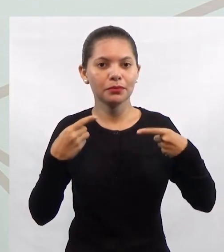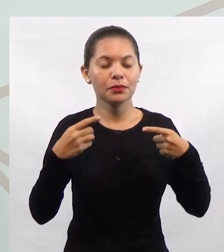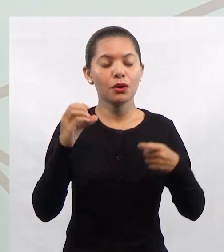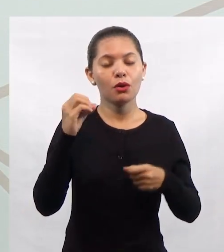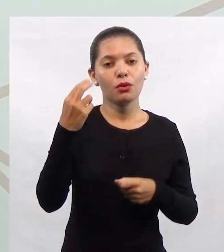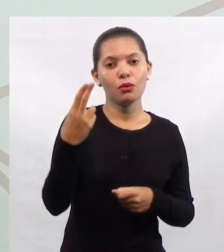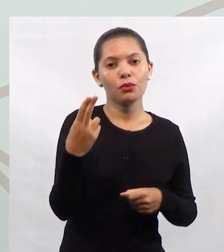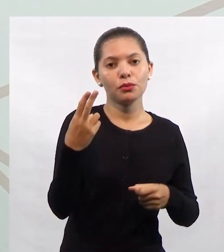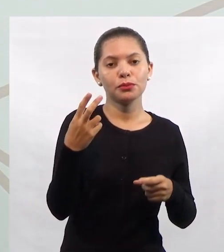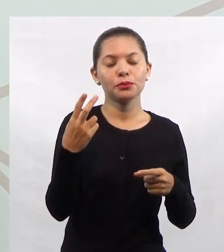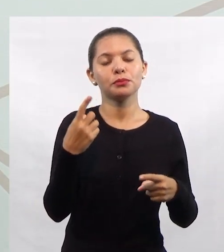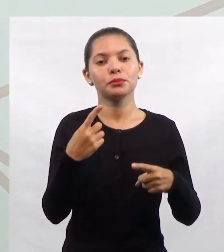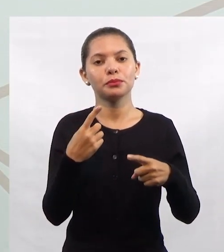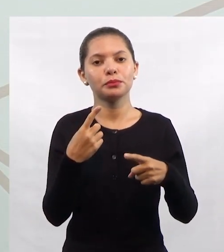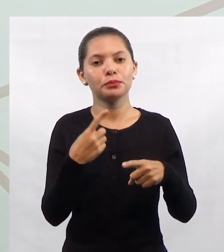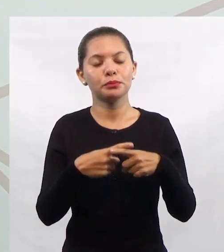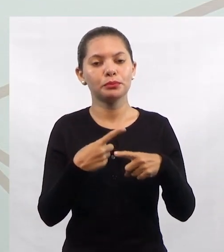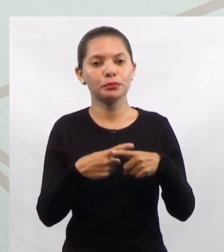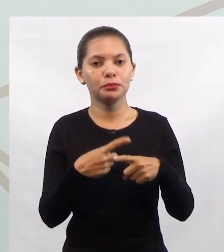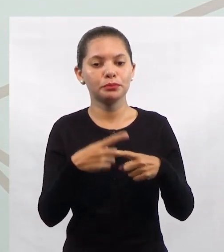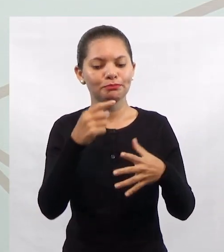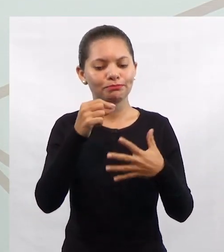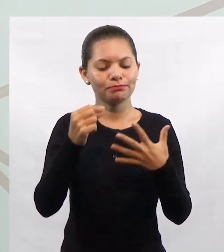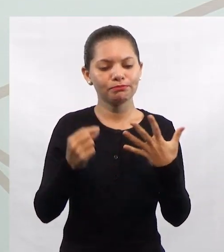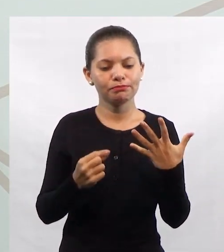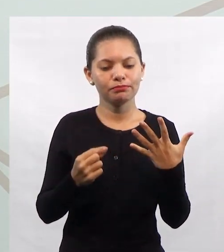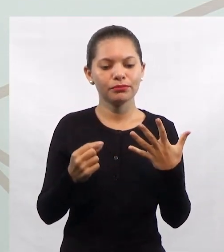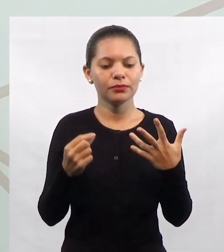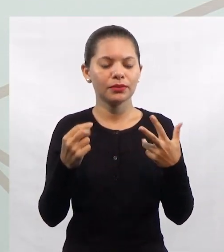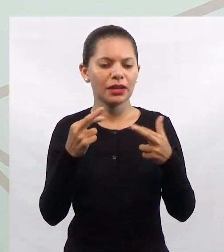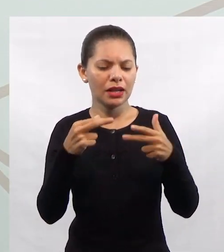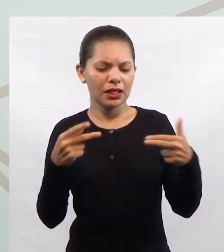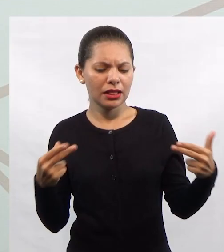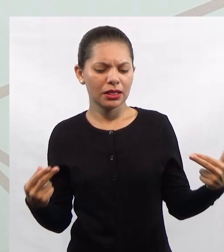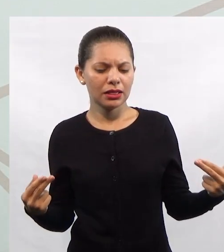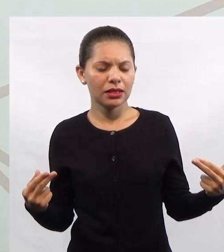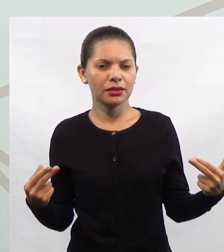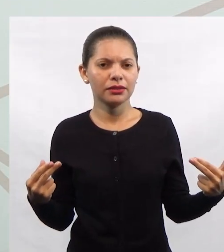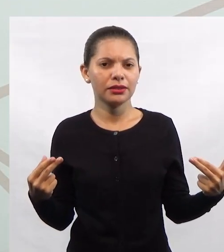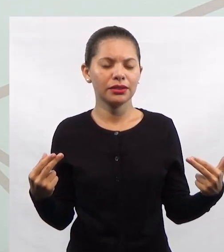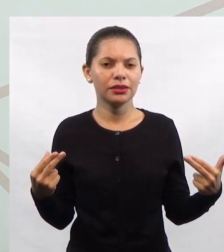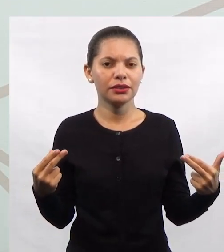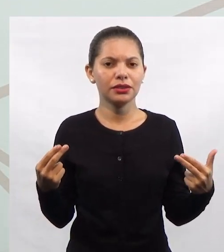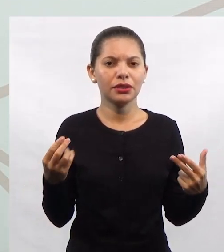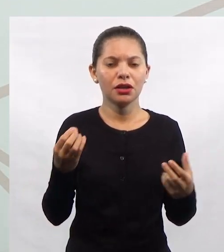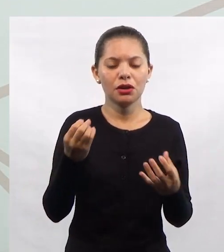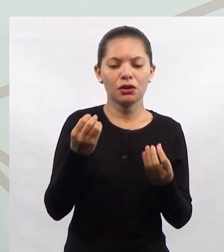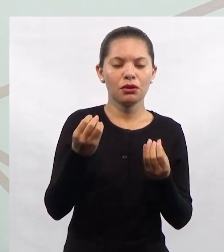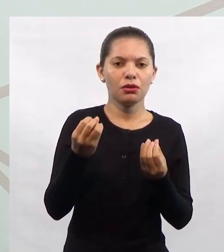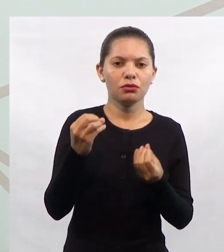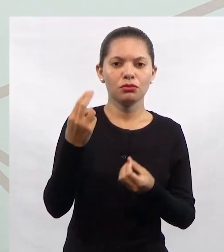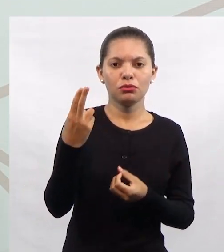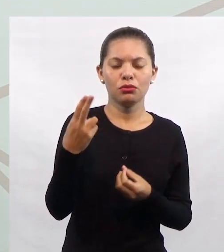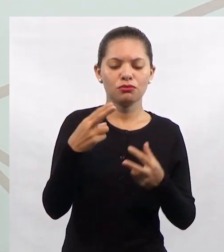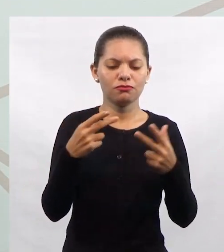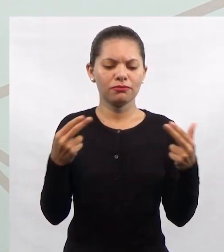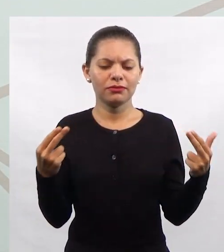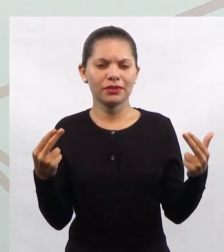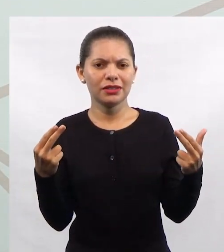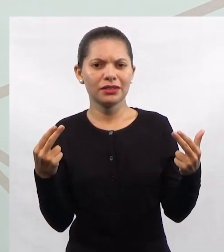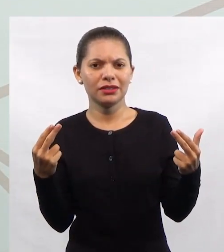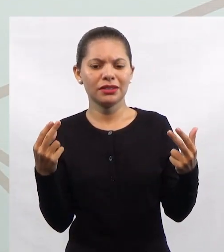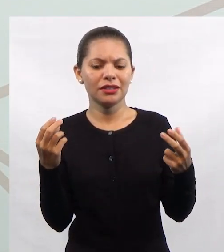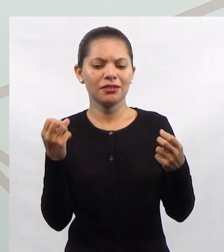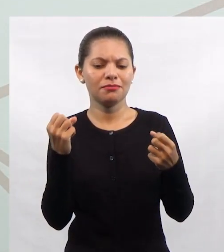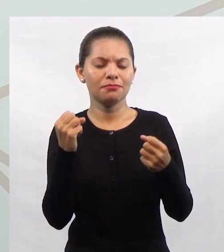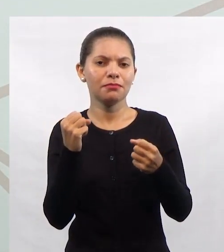seja, por questões tanto de etnia e outras contingências que impediram